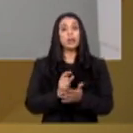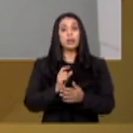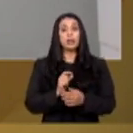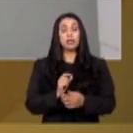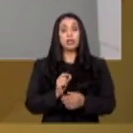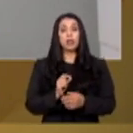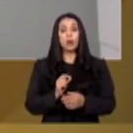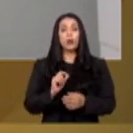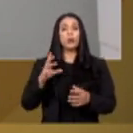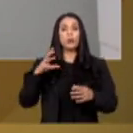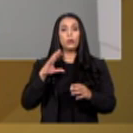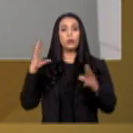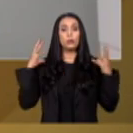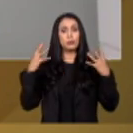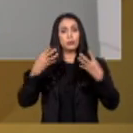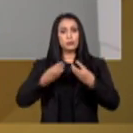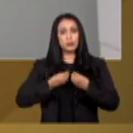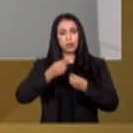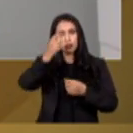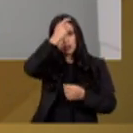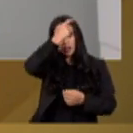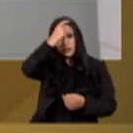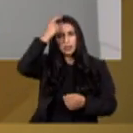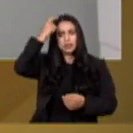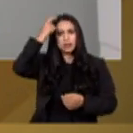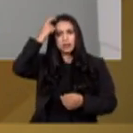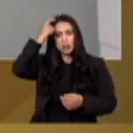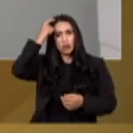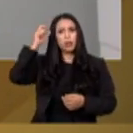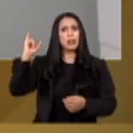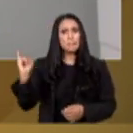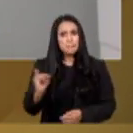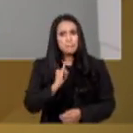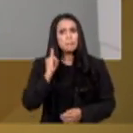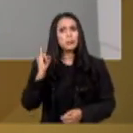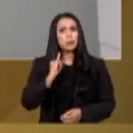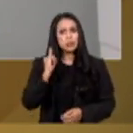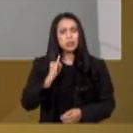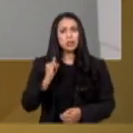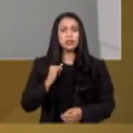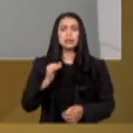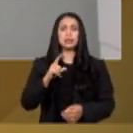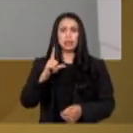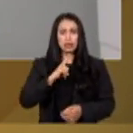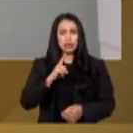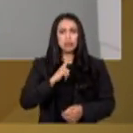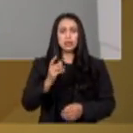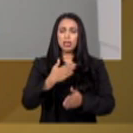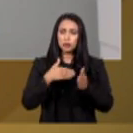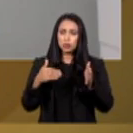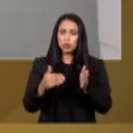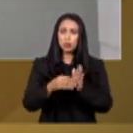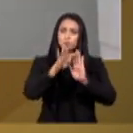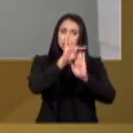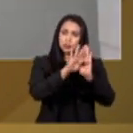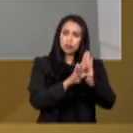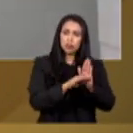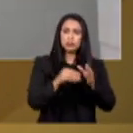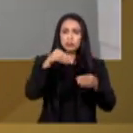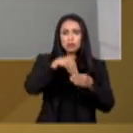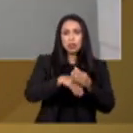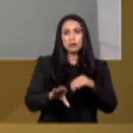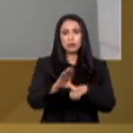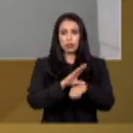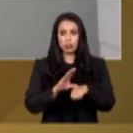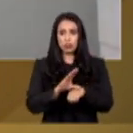ricardo lewandowski tais como seiva vivificadora permeiem todo o texto constitucional